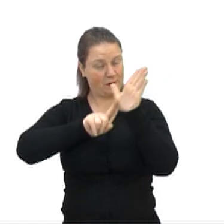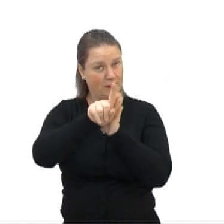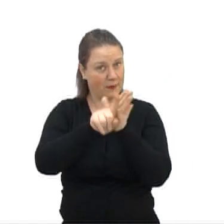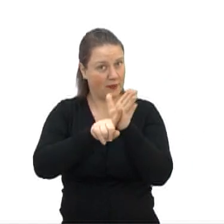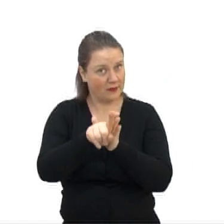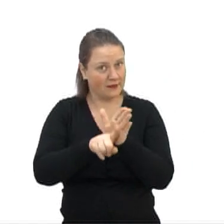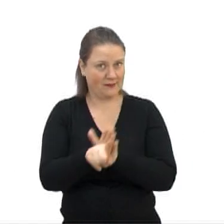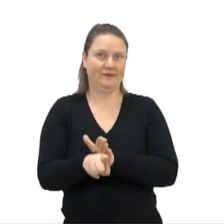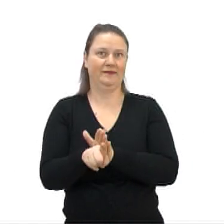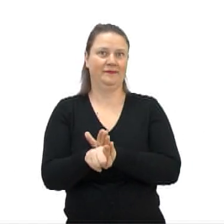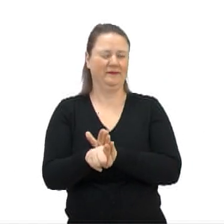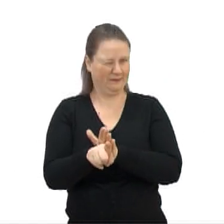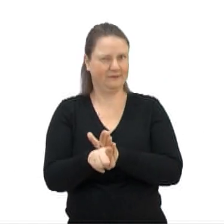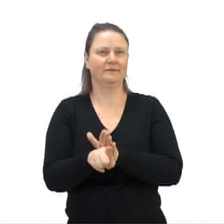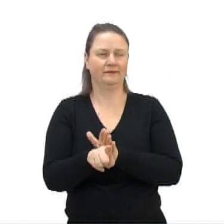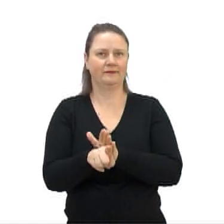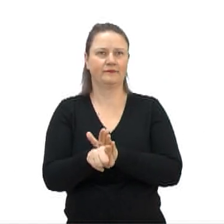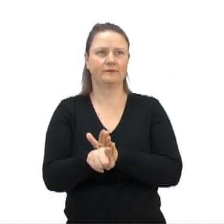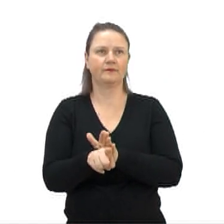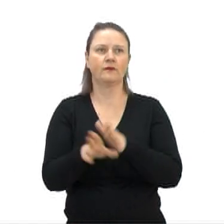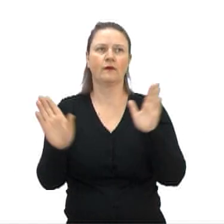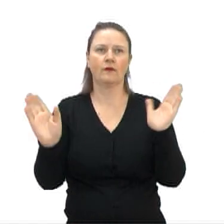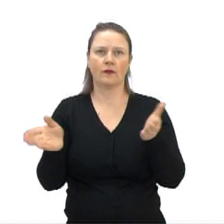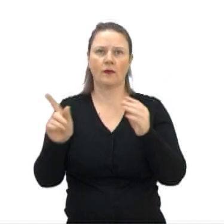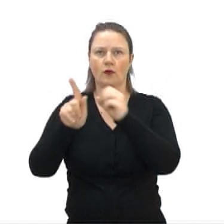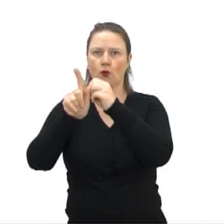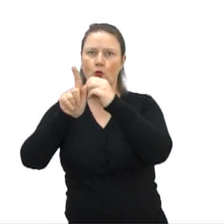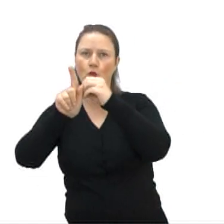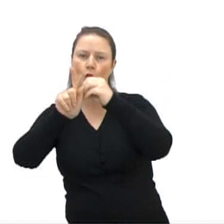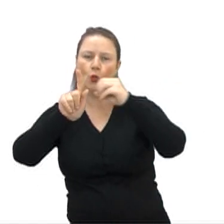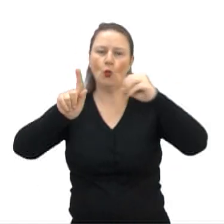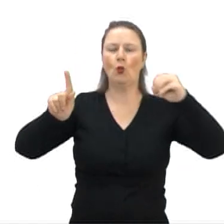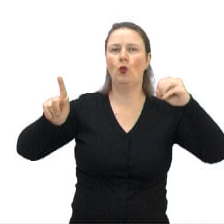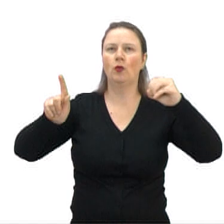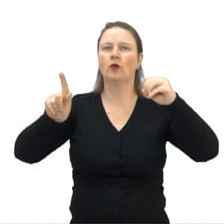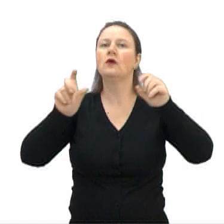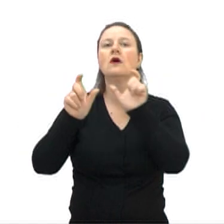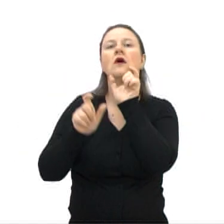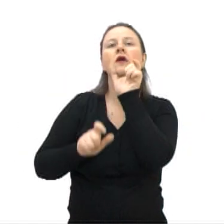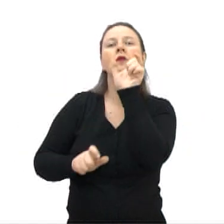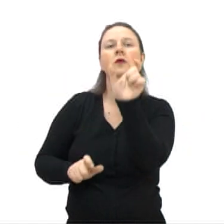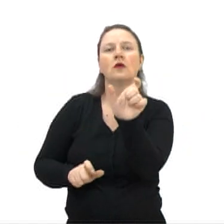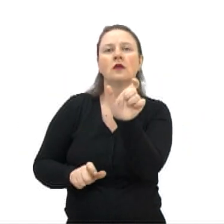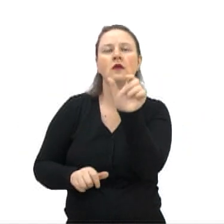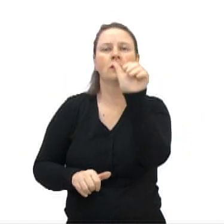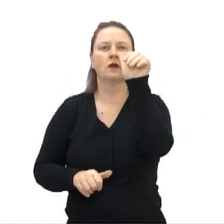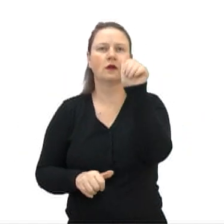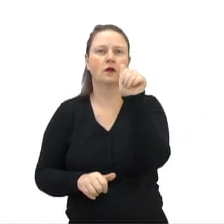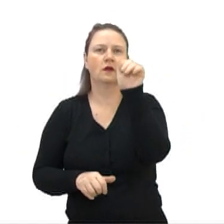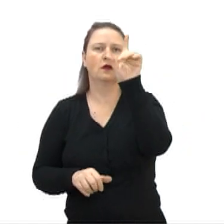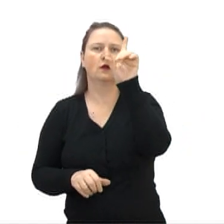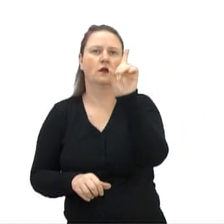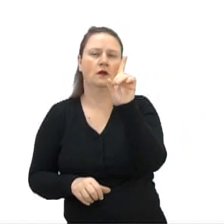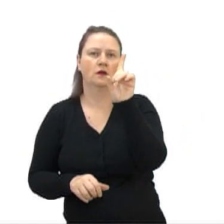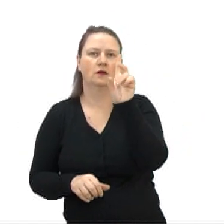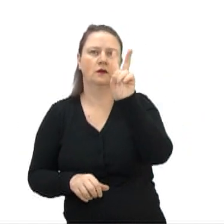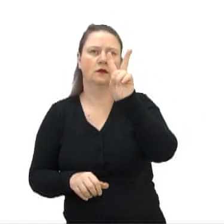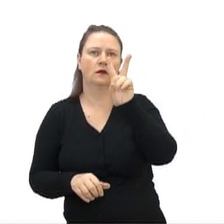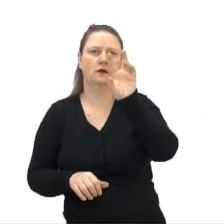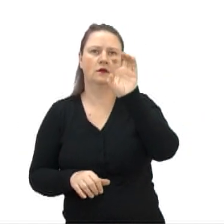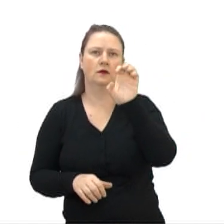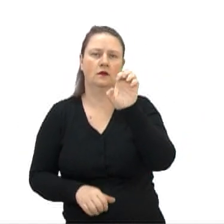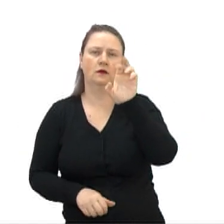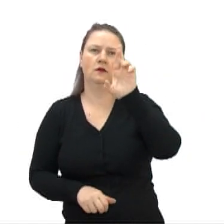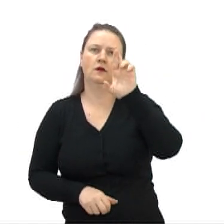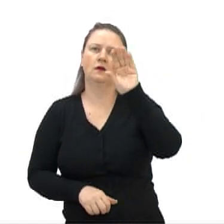pesquisa. Coloquei ali no Google a palavra advérbios. Eu tirei quais foram, tá,